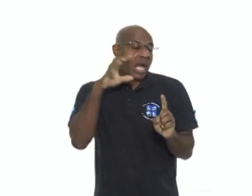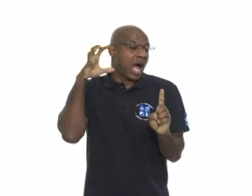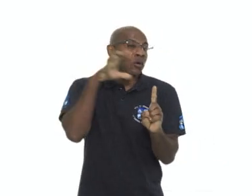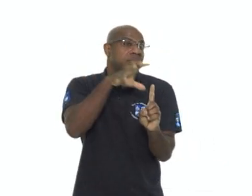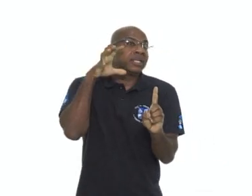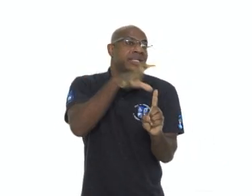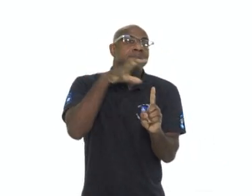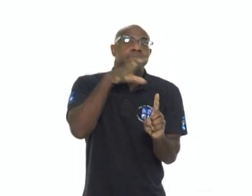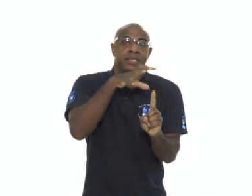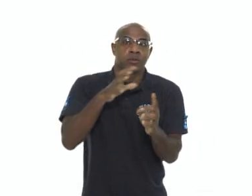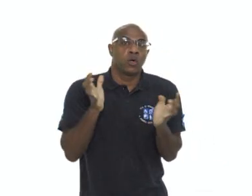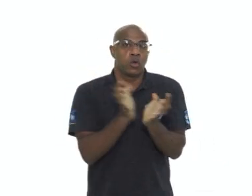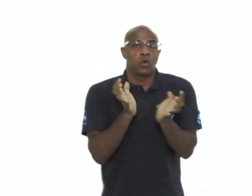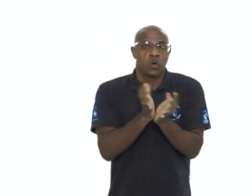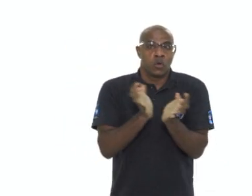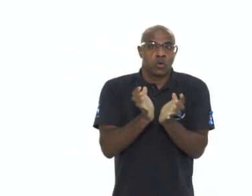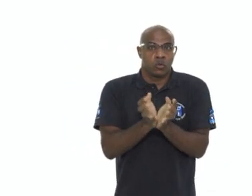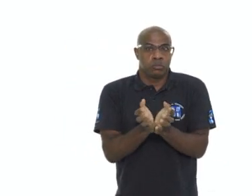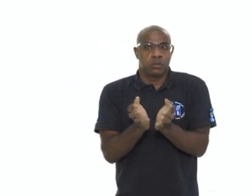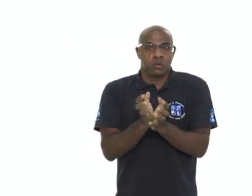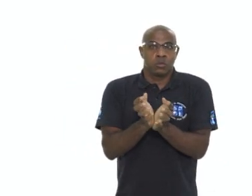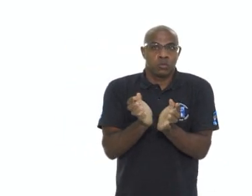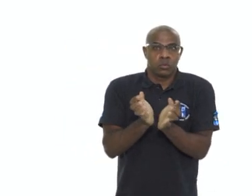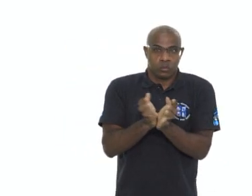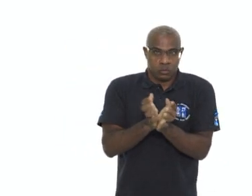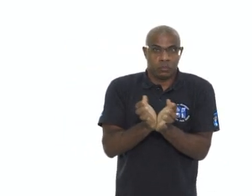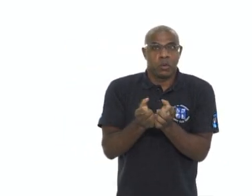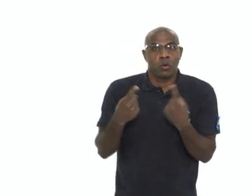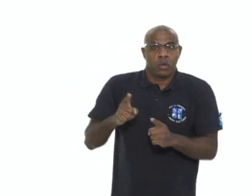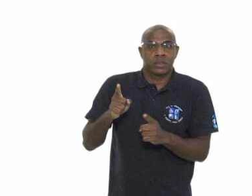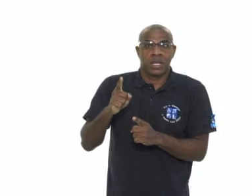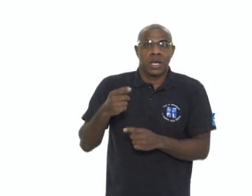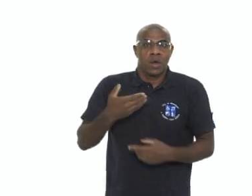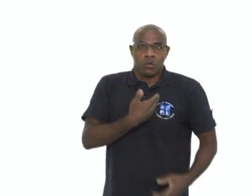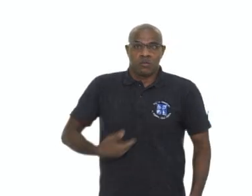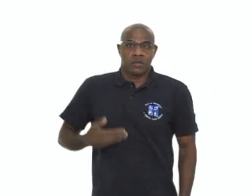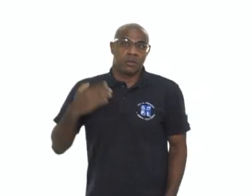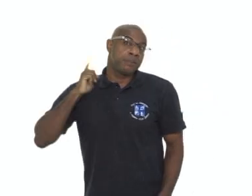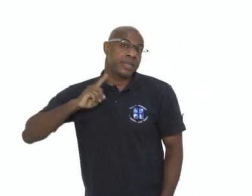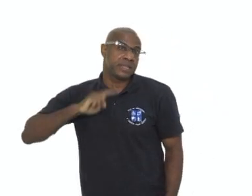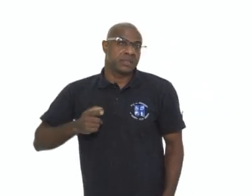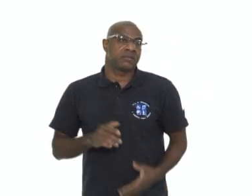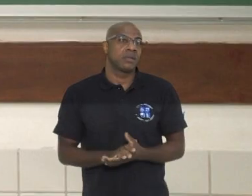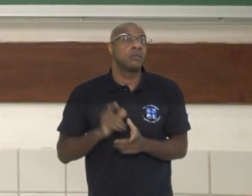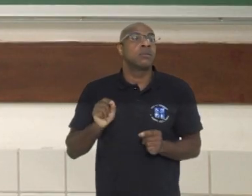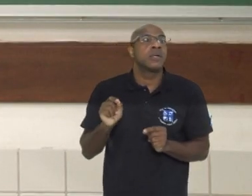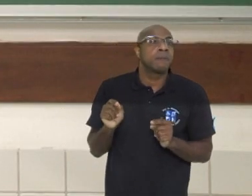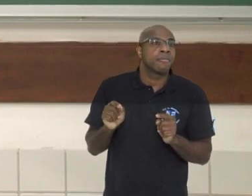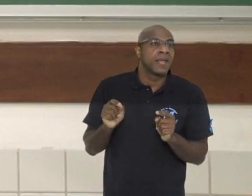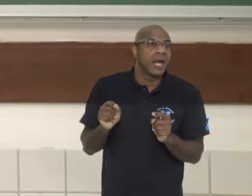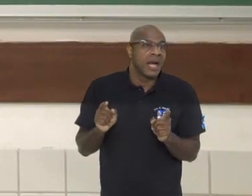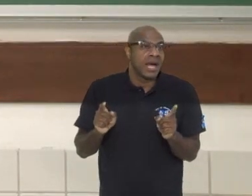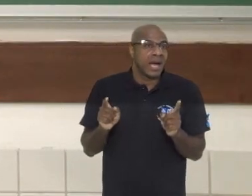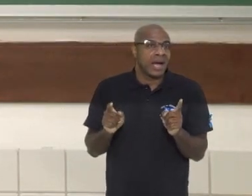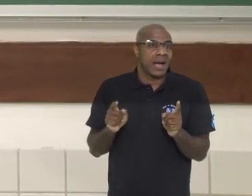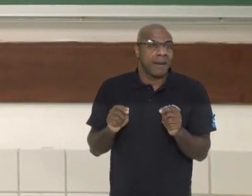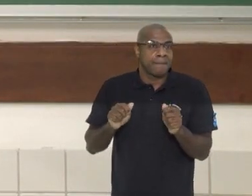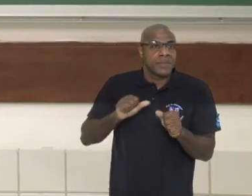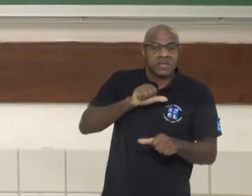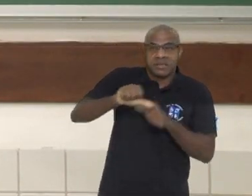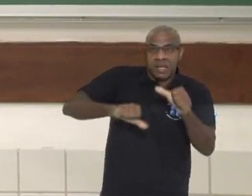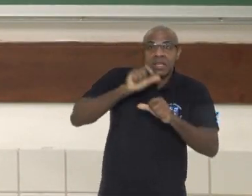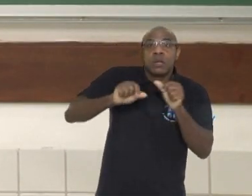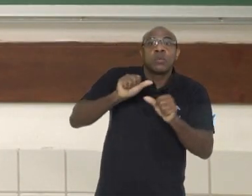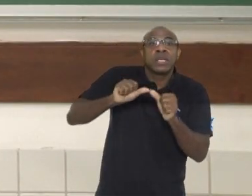conjurados mineiros: a restauração portuguesa e a independência dos Estados Unidos. Nós não podemos